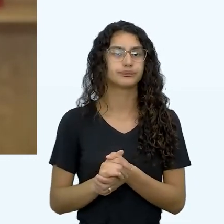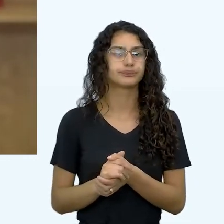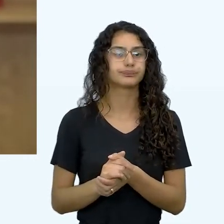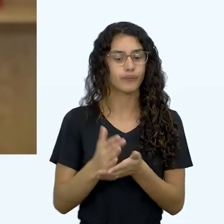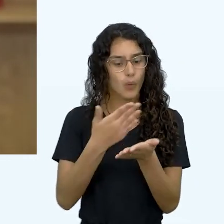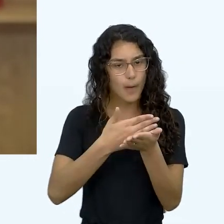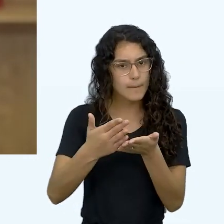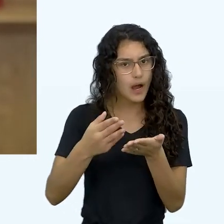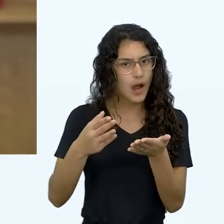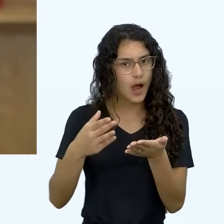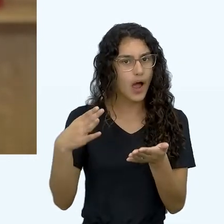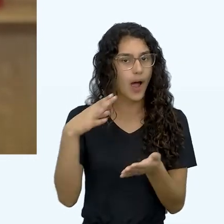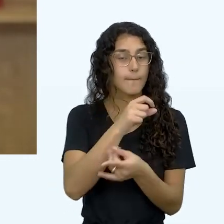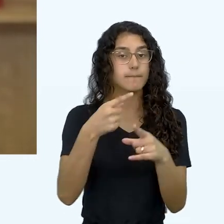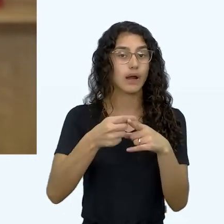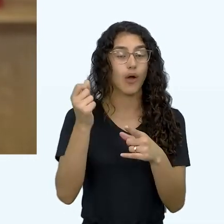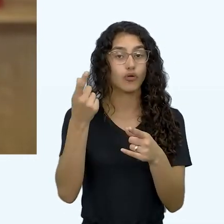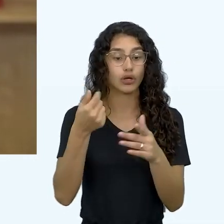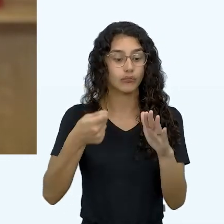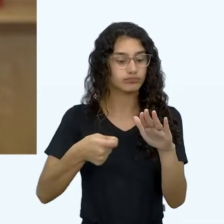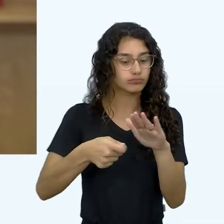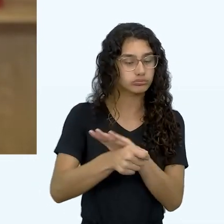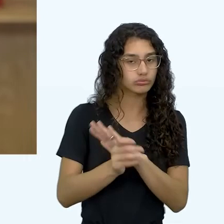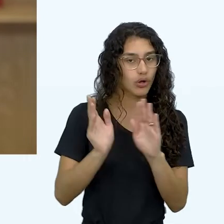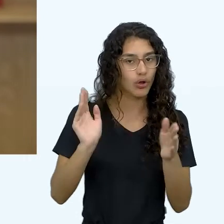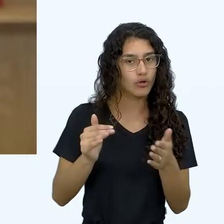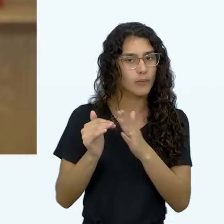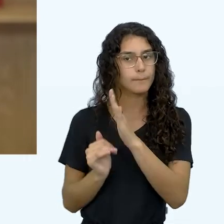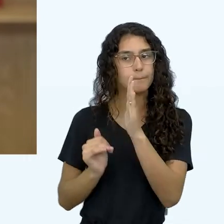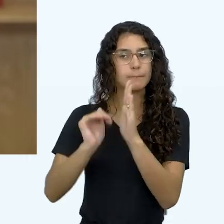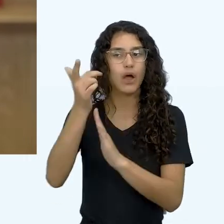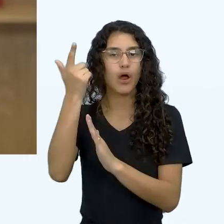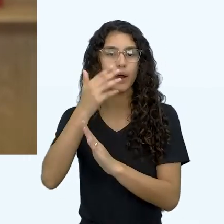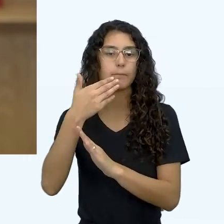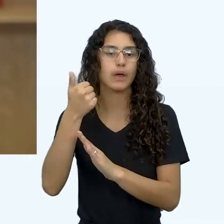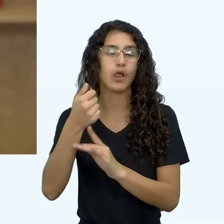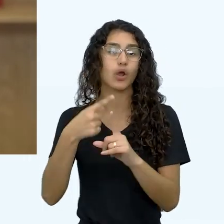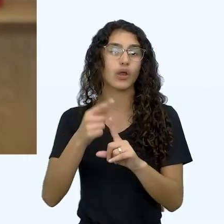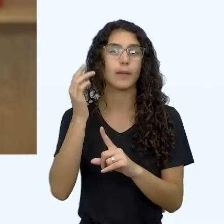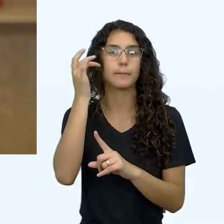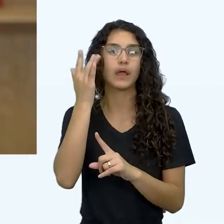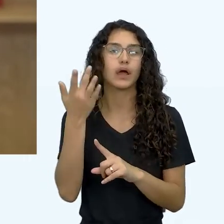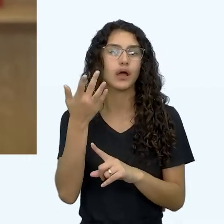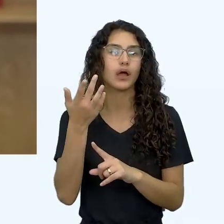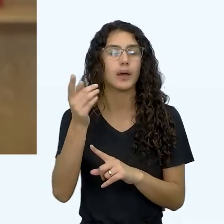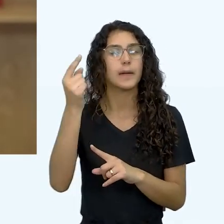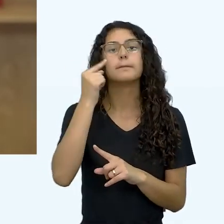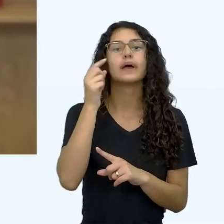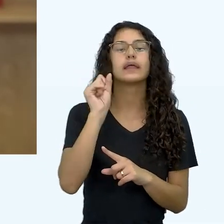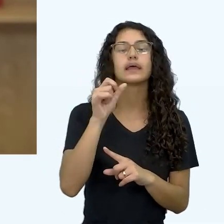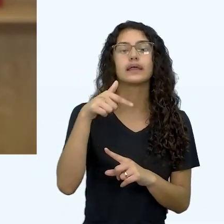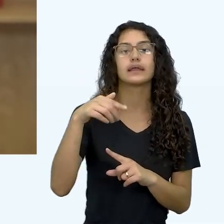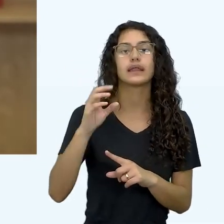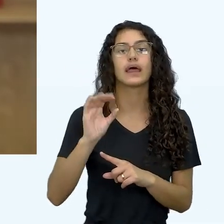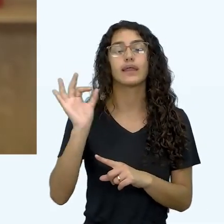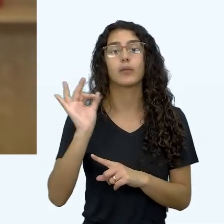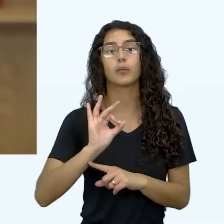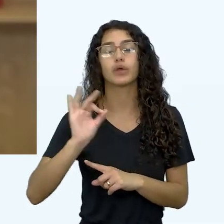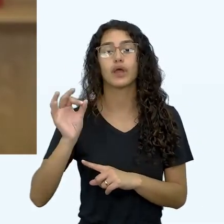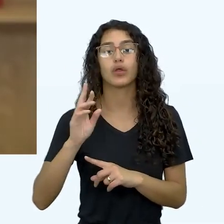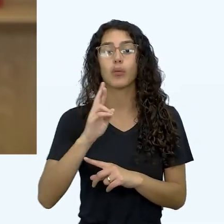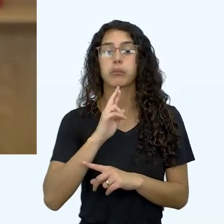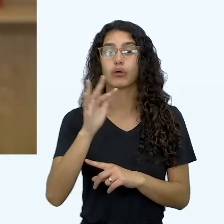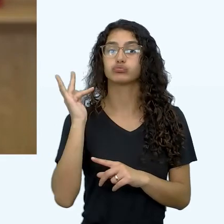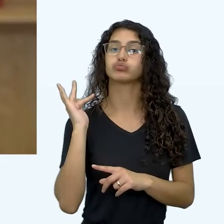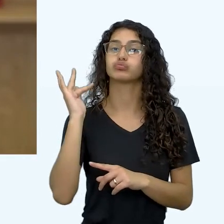começar agora, porque o dinheiro que você investe hoje é muito mais relevante do que o dinheiro que você investe amanhã. Pensa que 70% do seu resultado